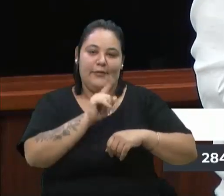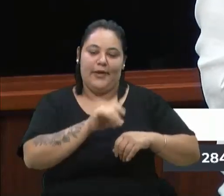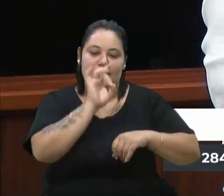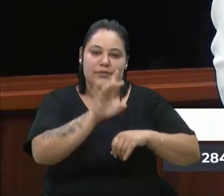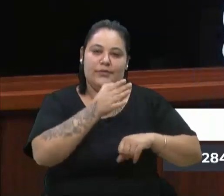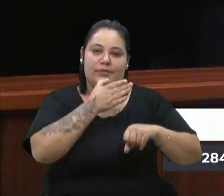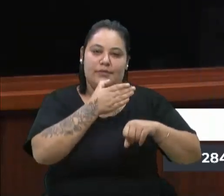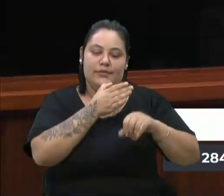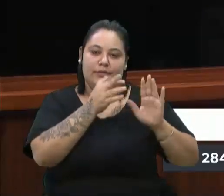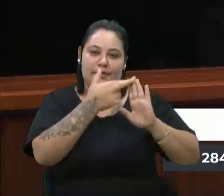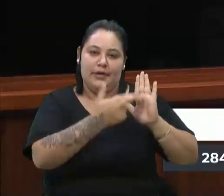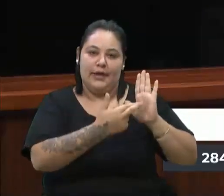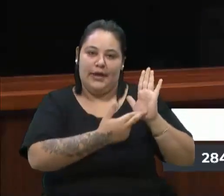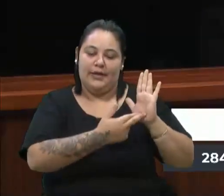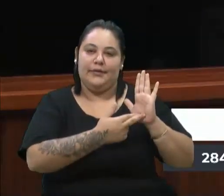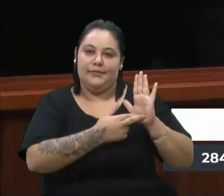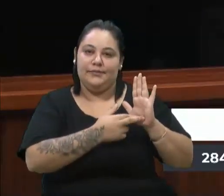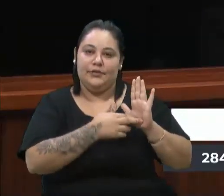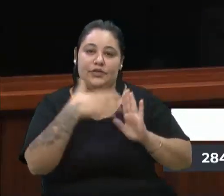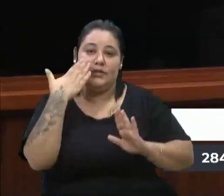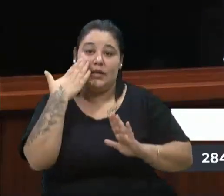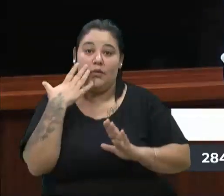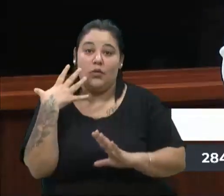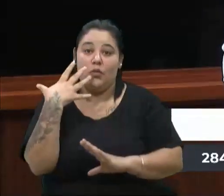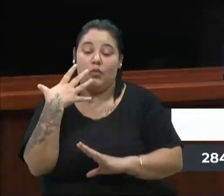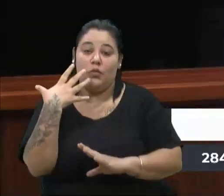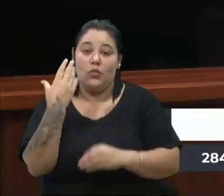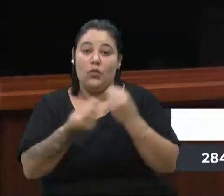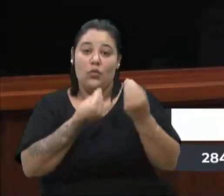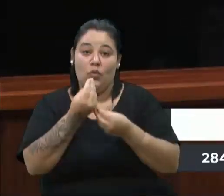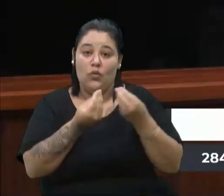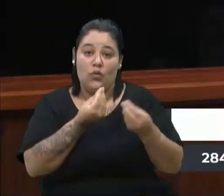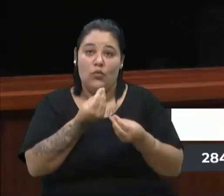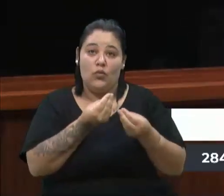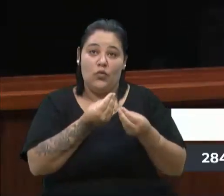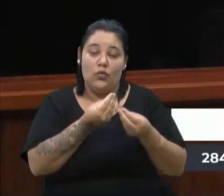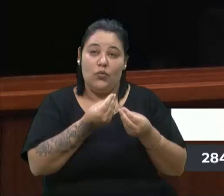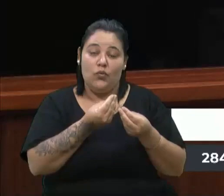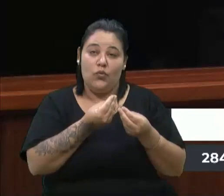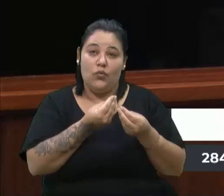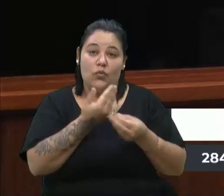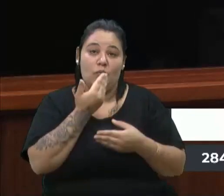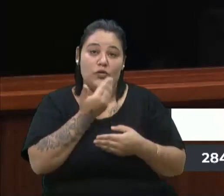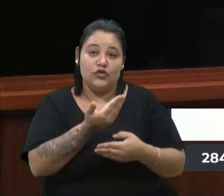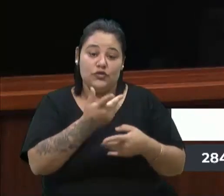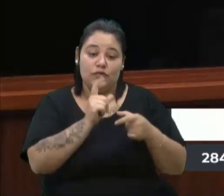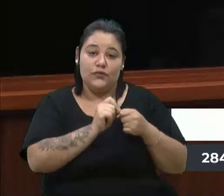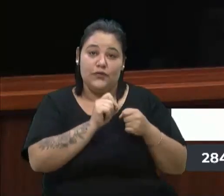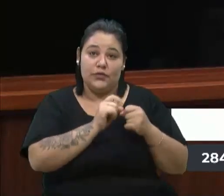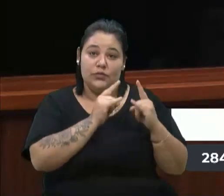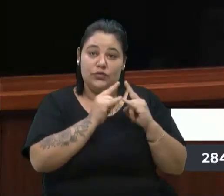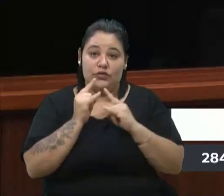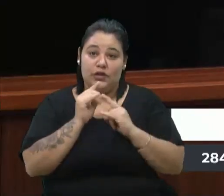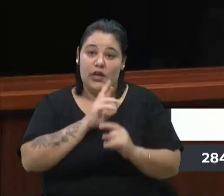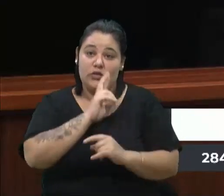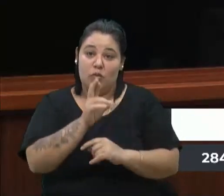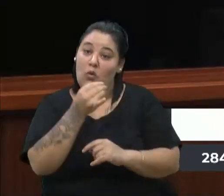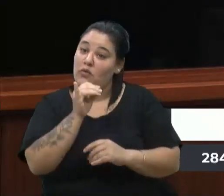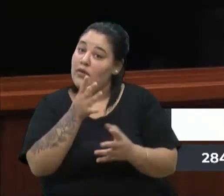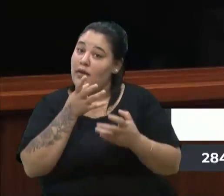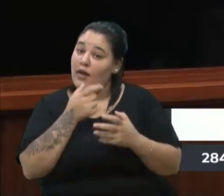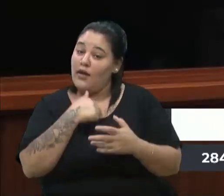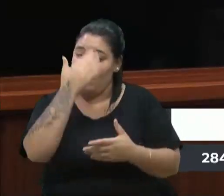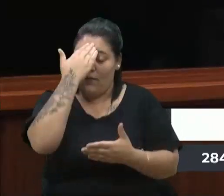quanto um pedido feito por uma entidade que não é um órgão público responde, se quiser, e eu acredito que